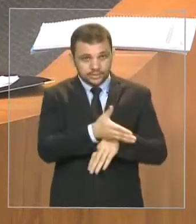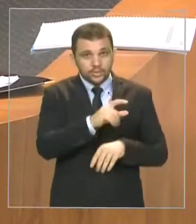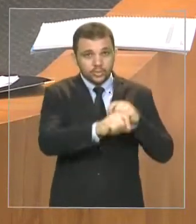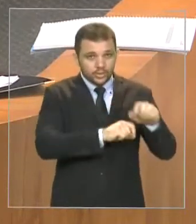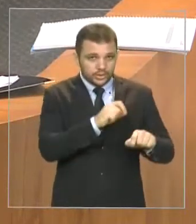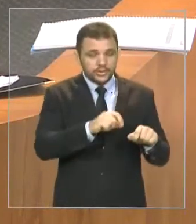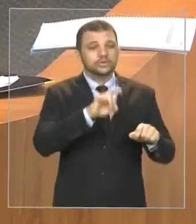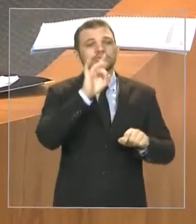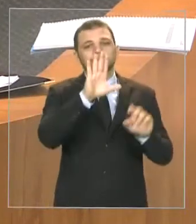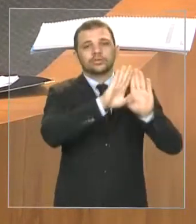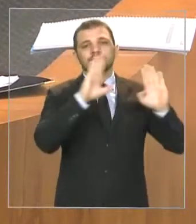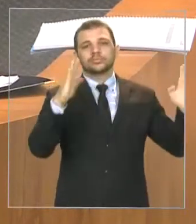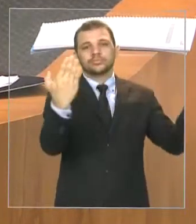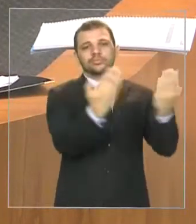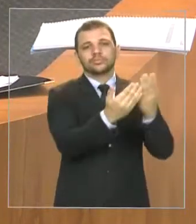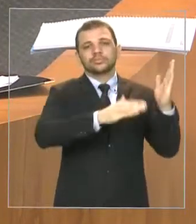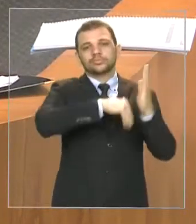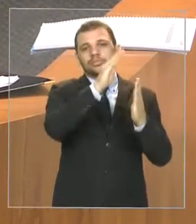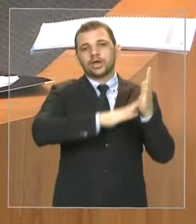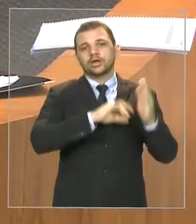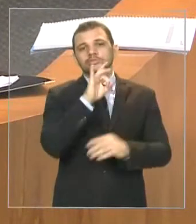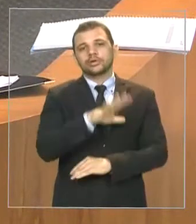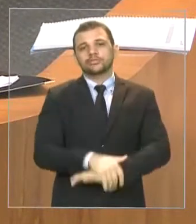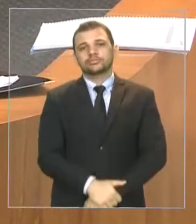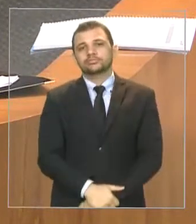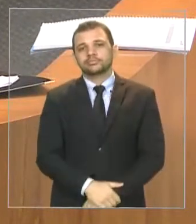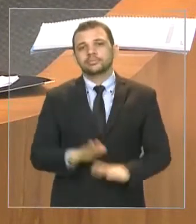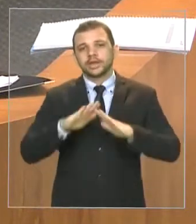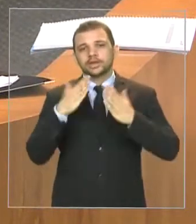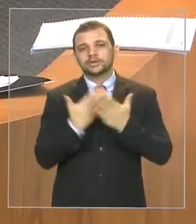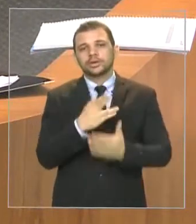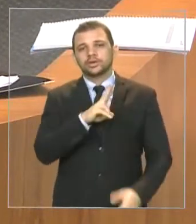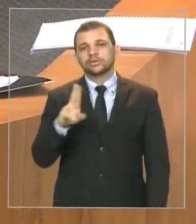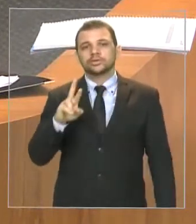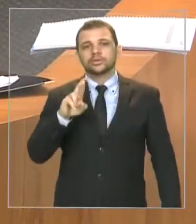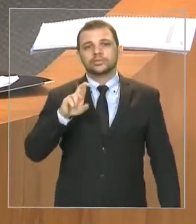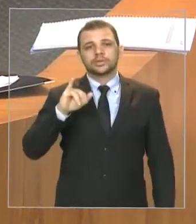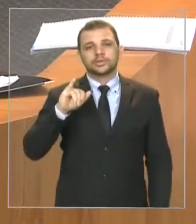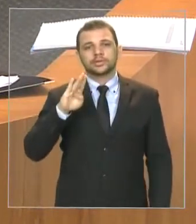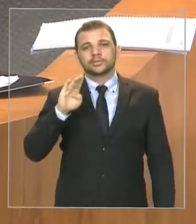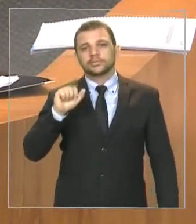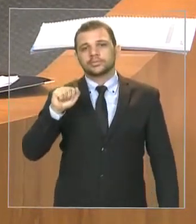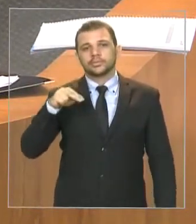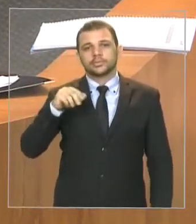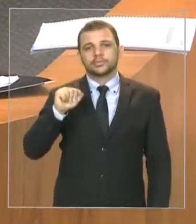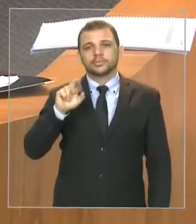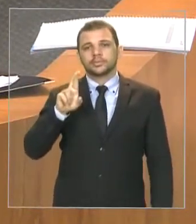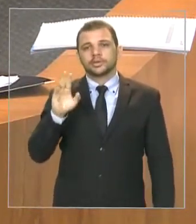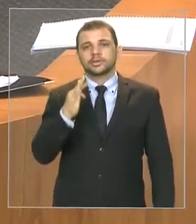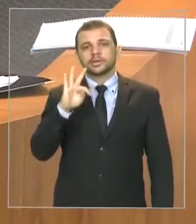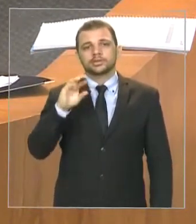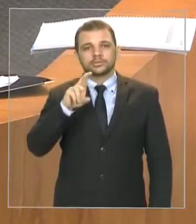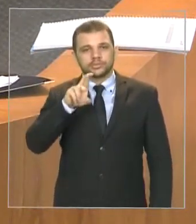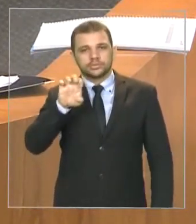Só pintaram o muro, está aqui. Escola Professor Ibamar Torres. Não é